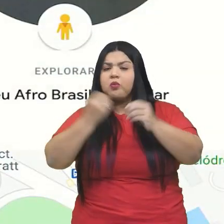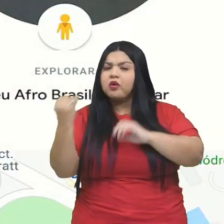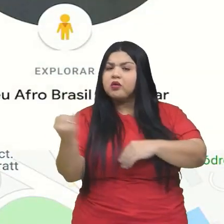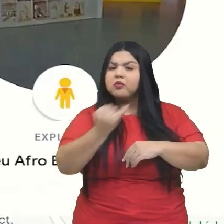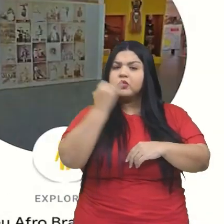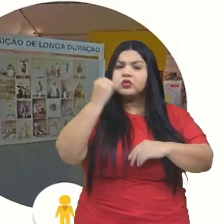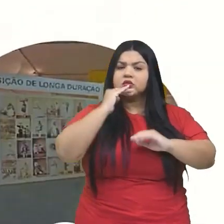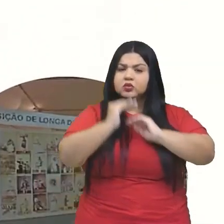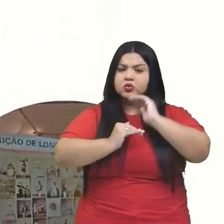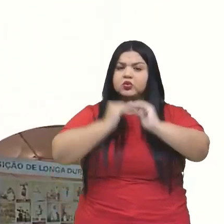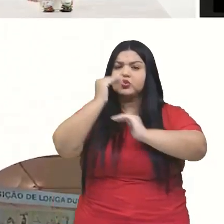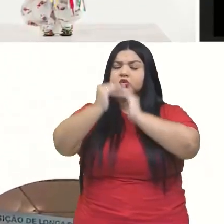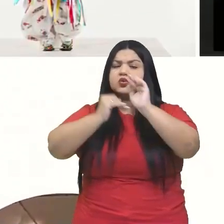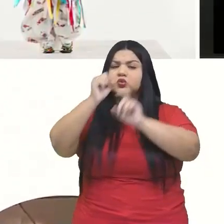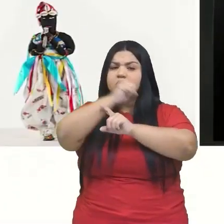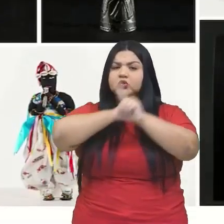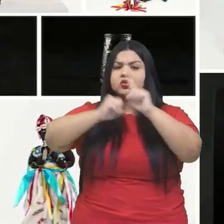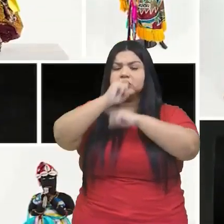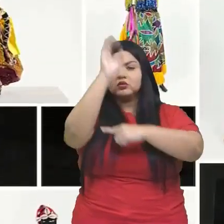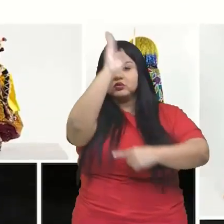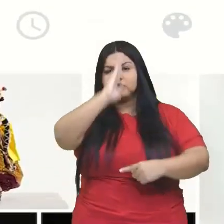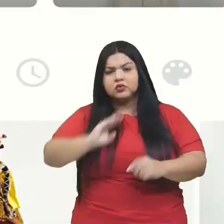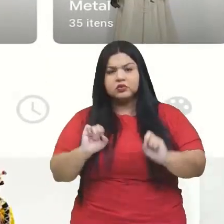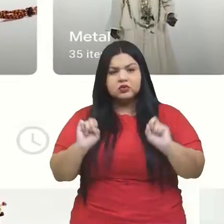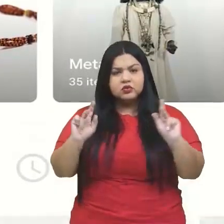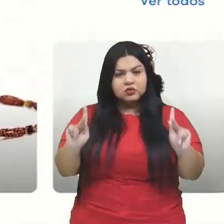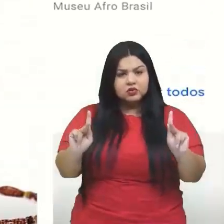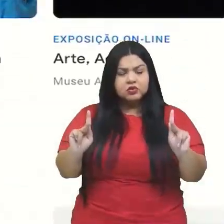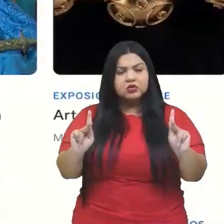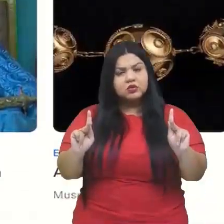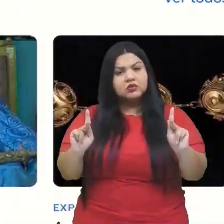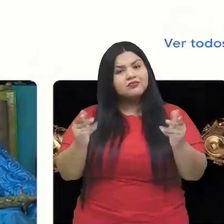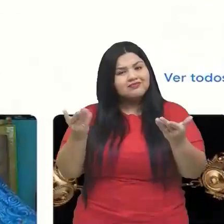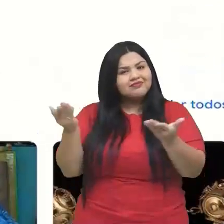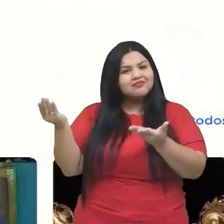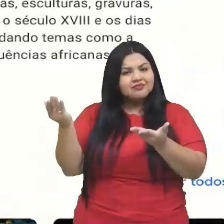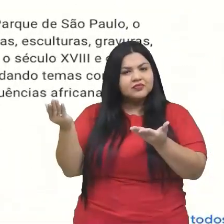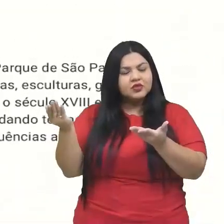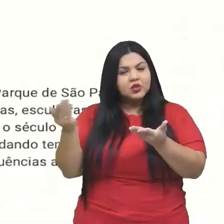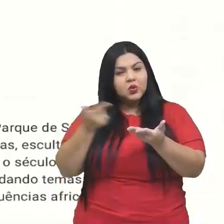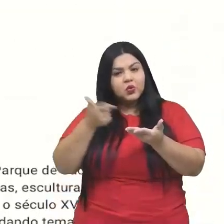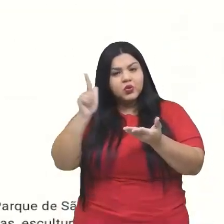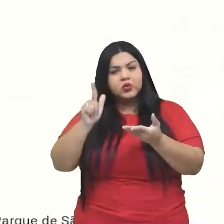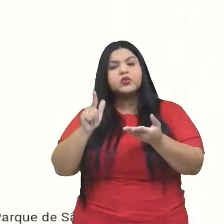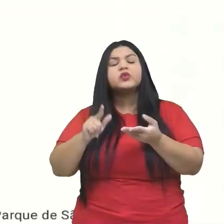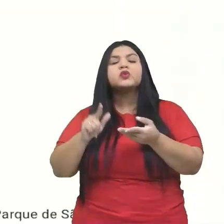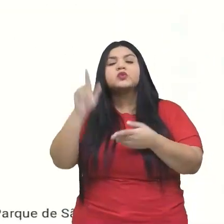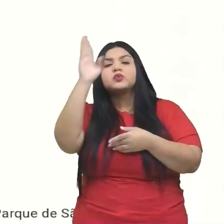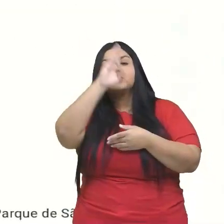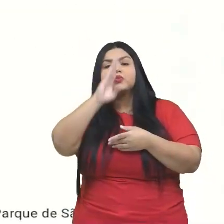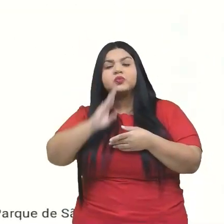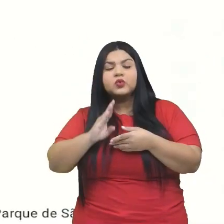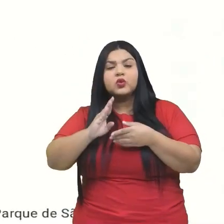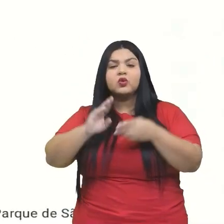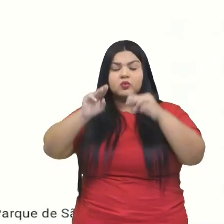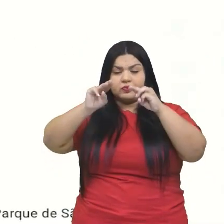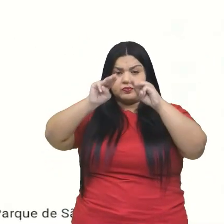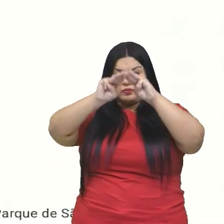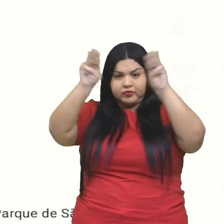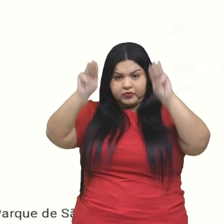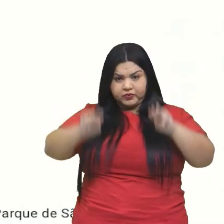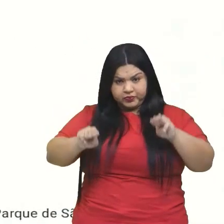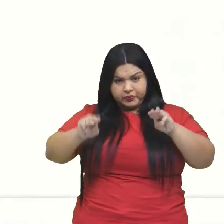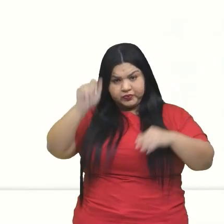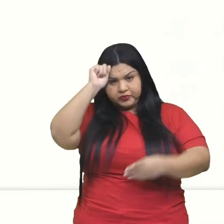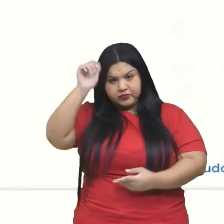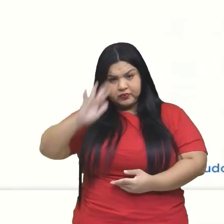construção da sociedade brasileira, tá bom? Então, fica aí um outro museu aqui do Brasil, o Museu Afro-Brasil.